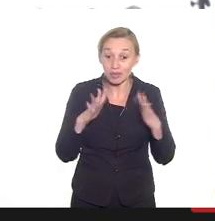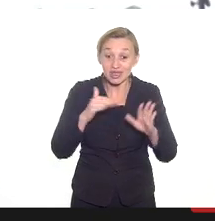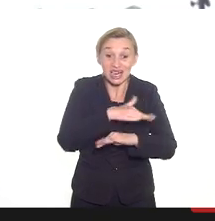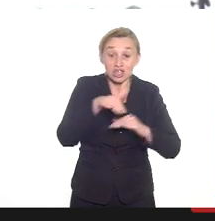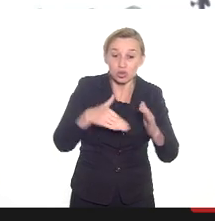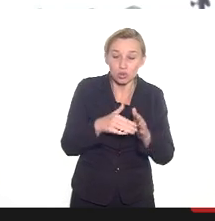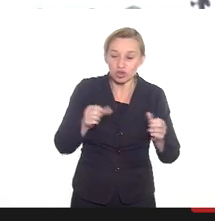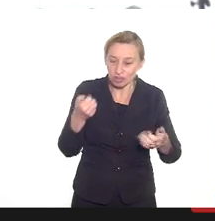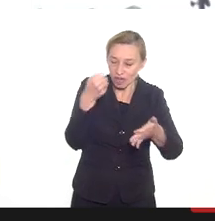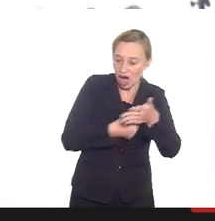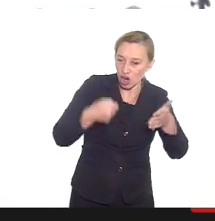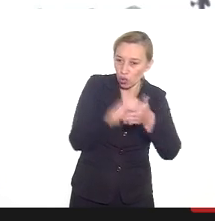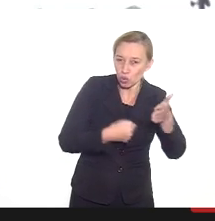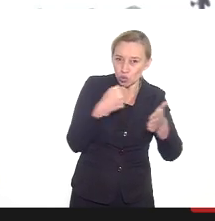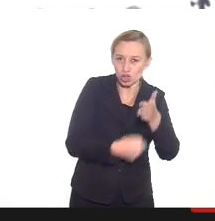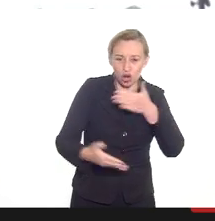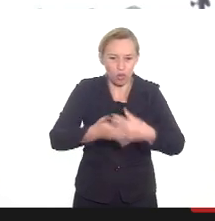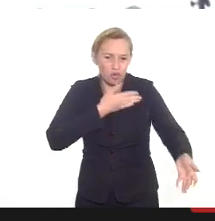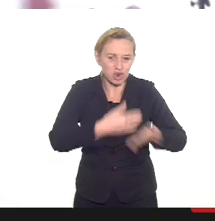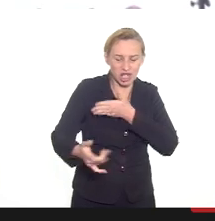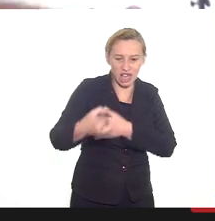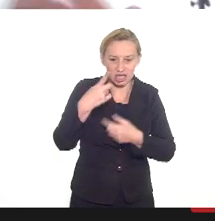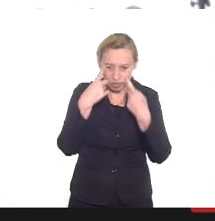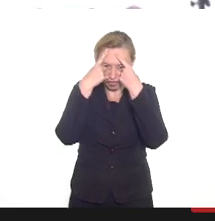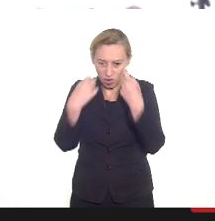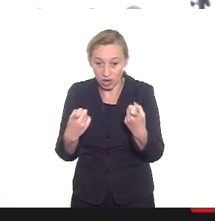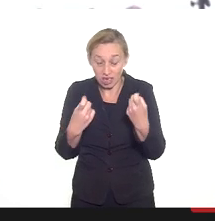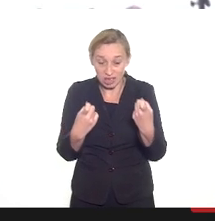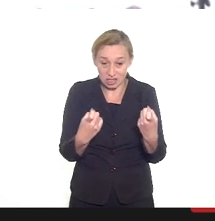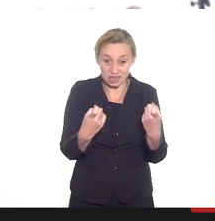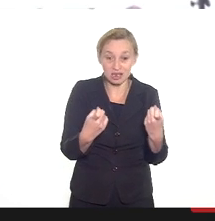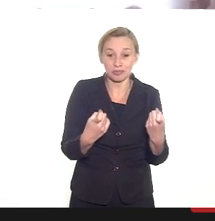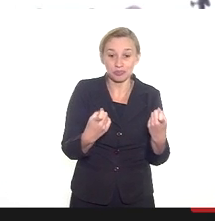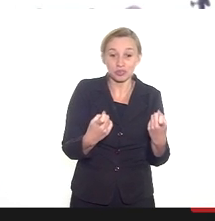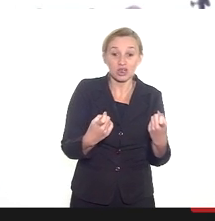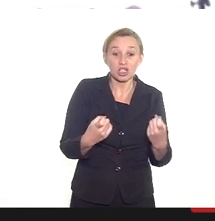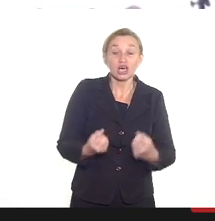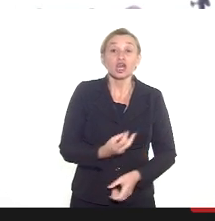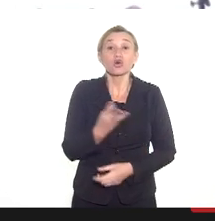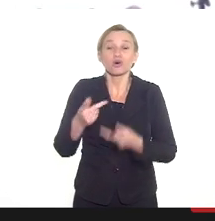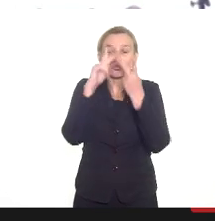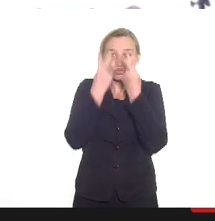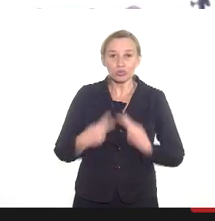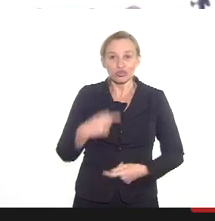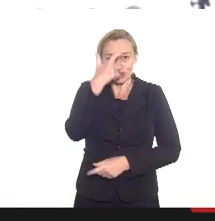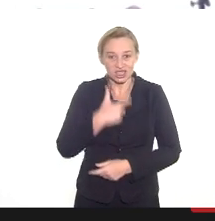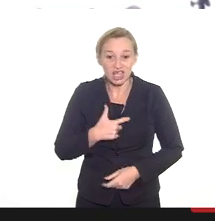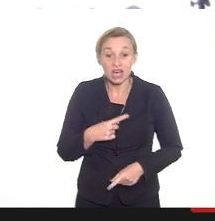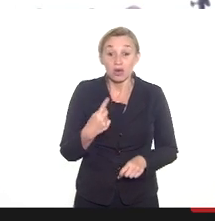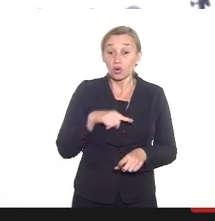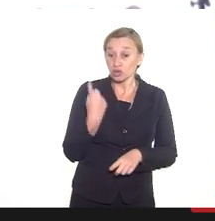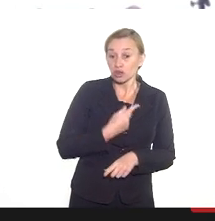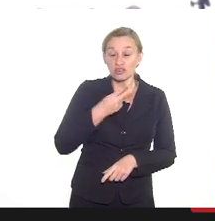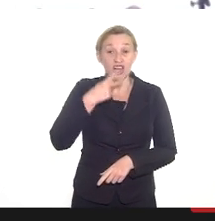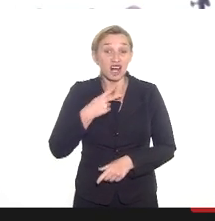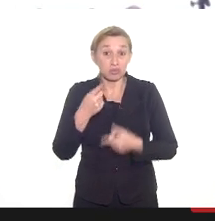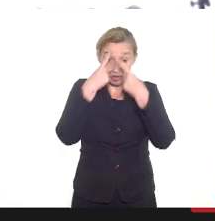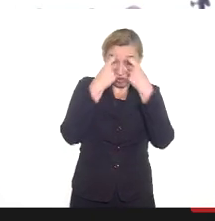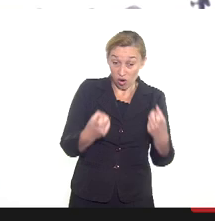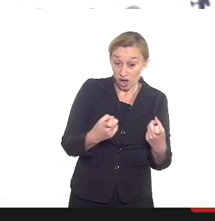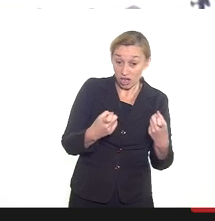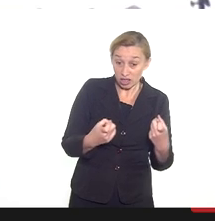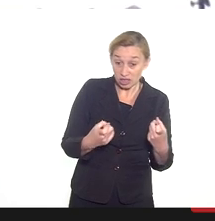combateram qualquer tipo de violência e discriminação enquanto ser humano, porque quando nós falamos de violência